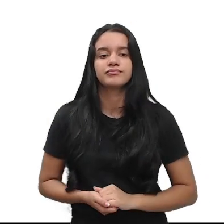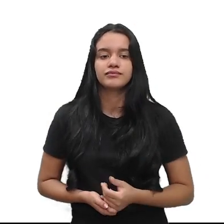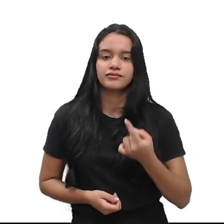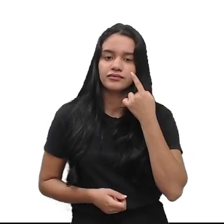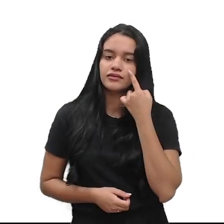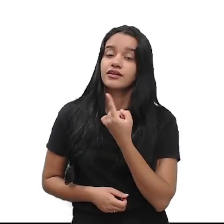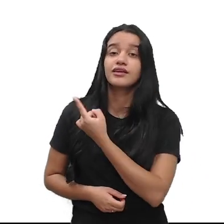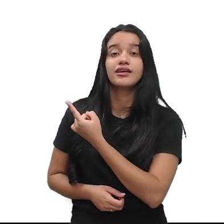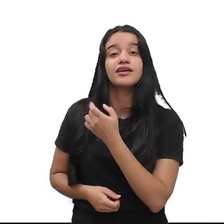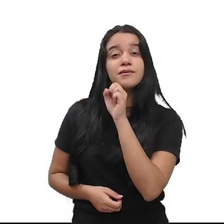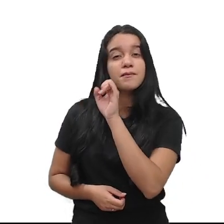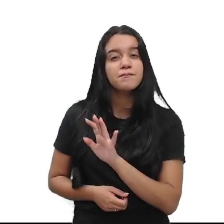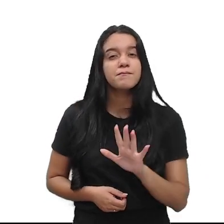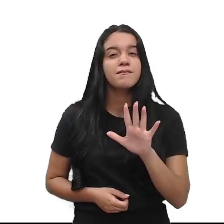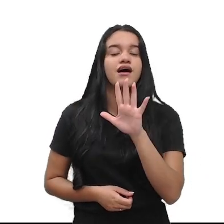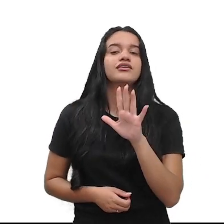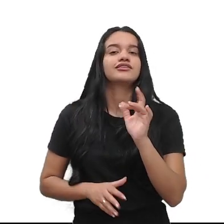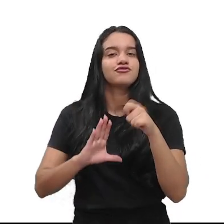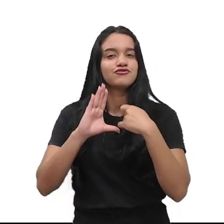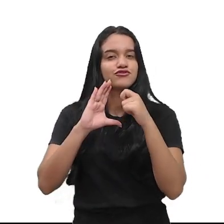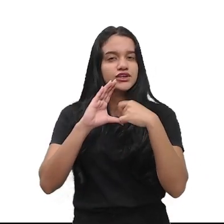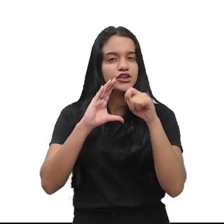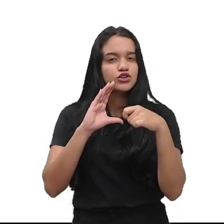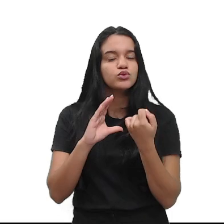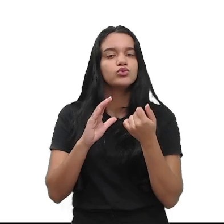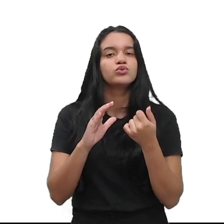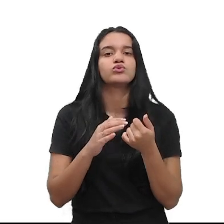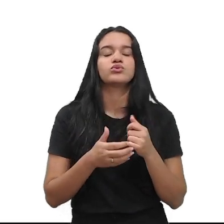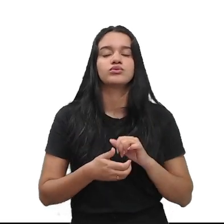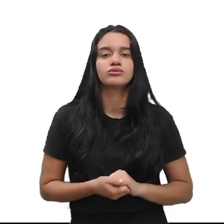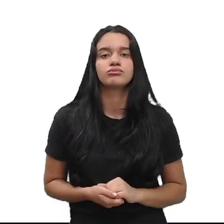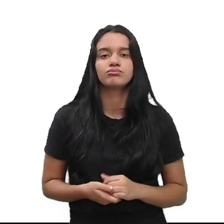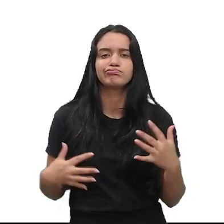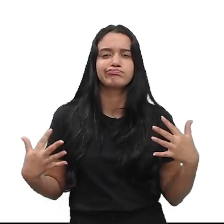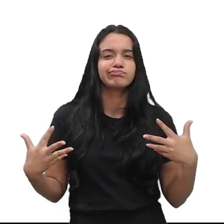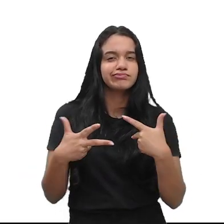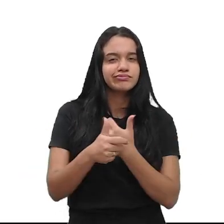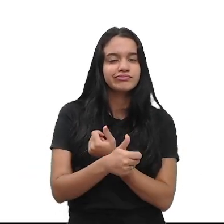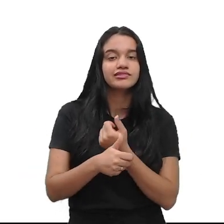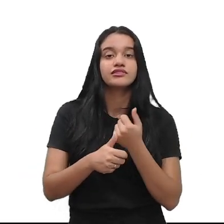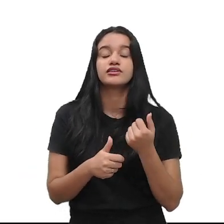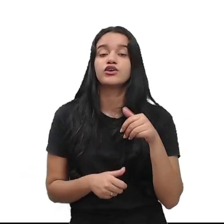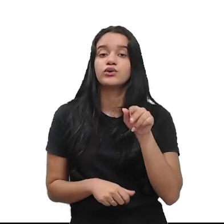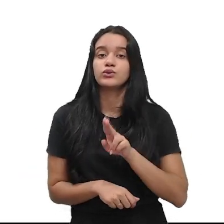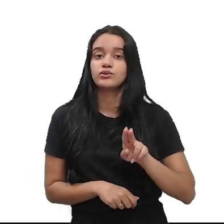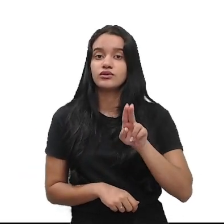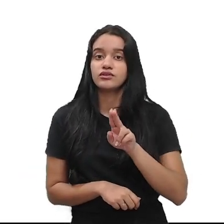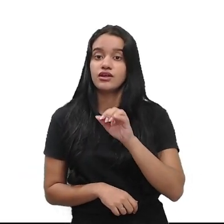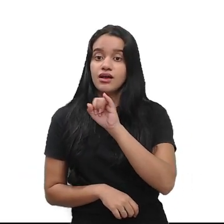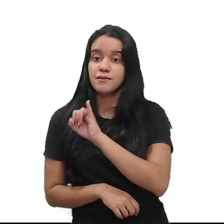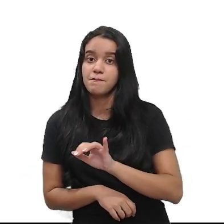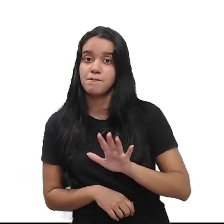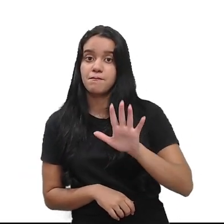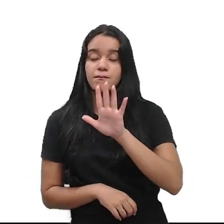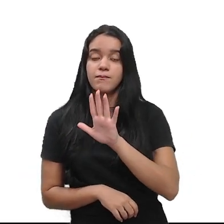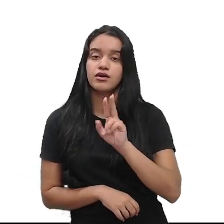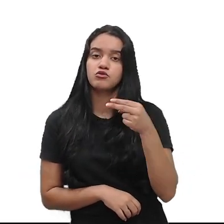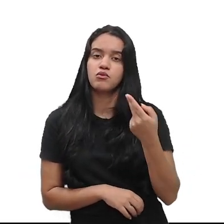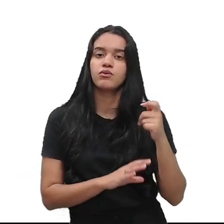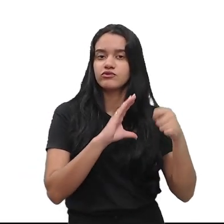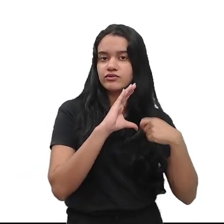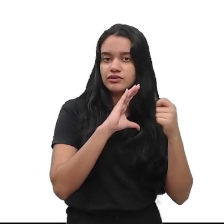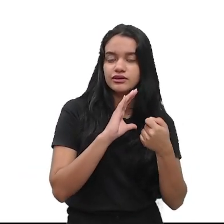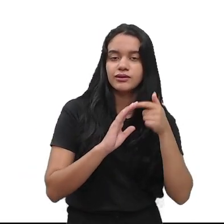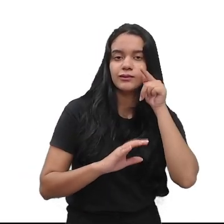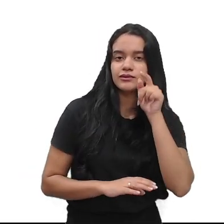Imagens e vídeos de qualidade. Se você for utilizar como recurso visual imagem ou vídeo, é interessante, né, que